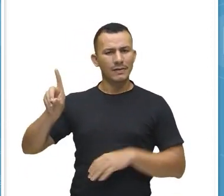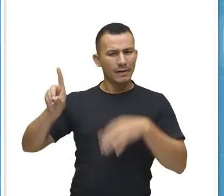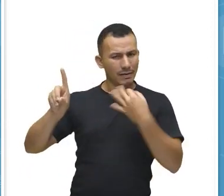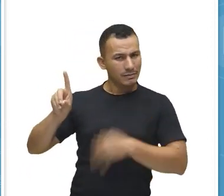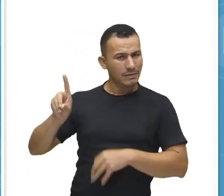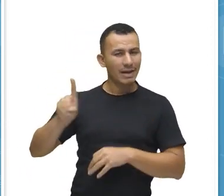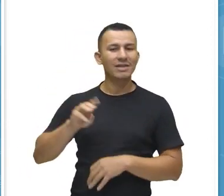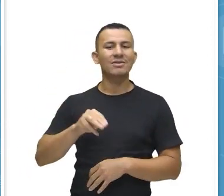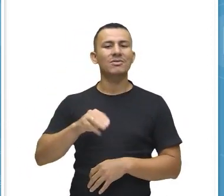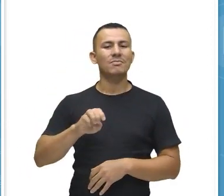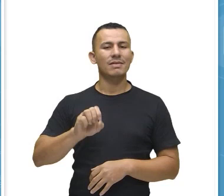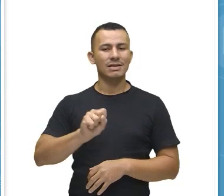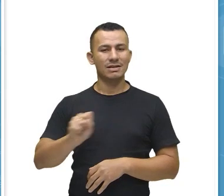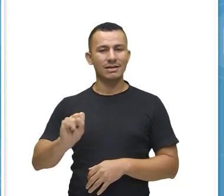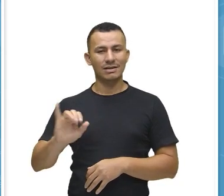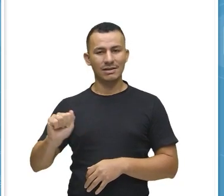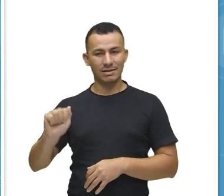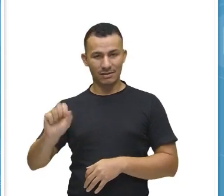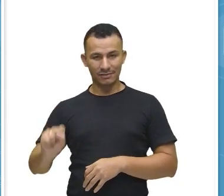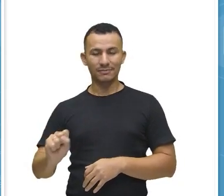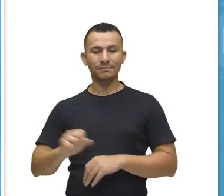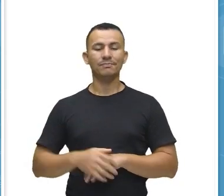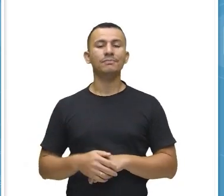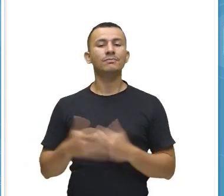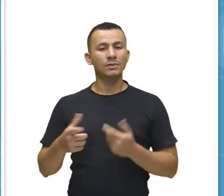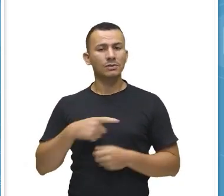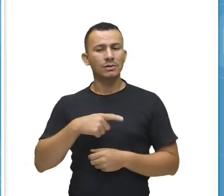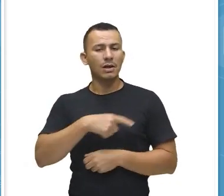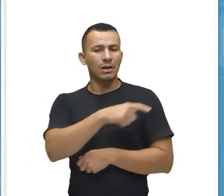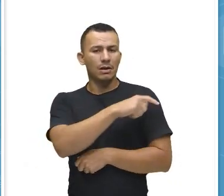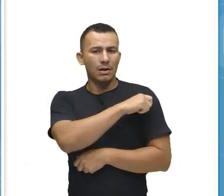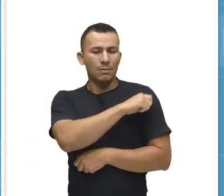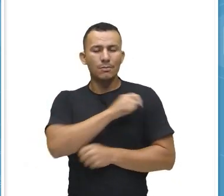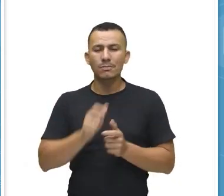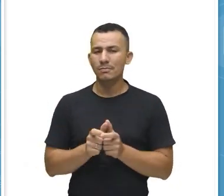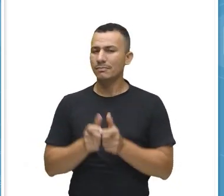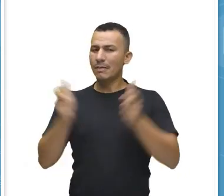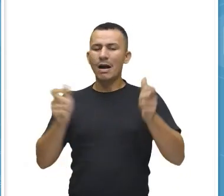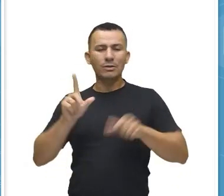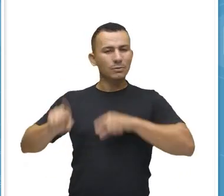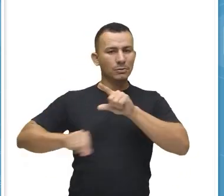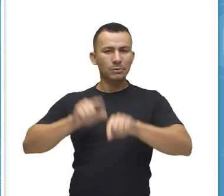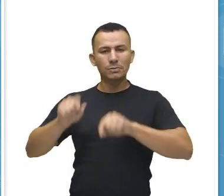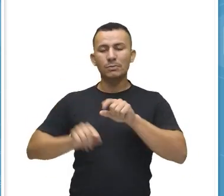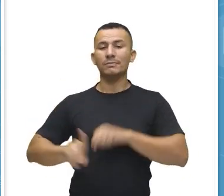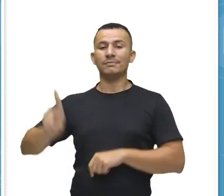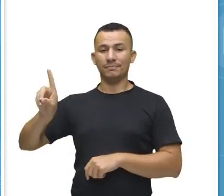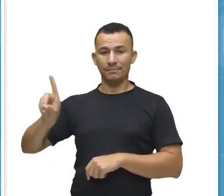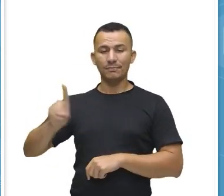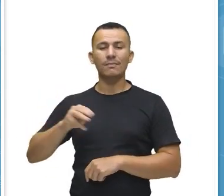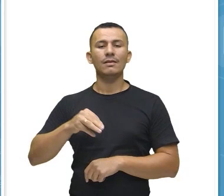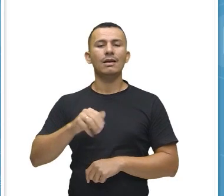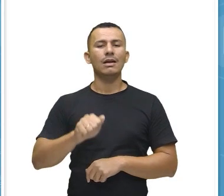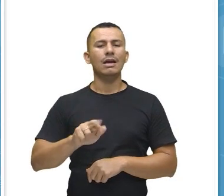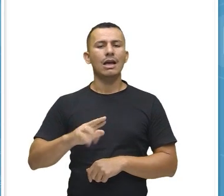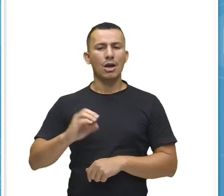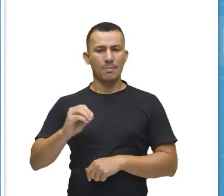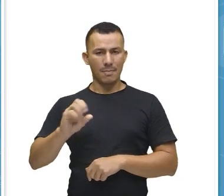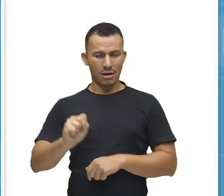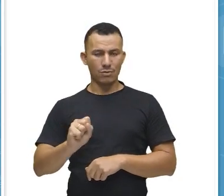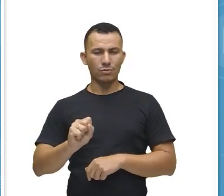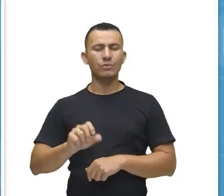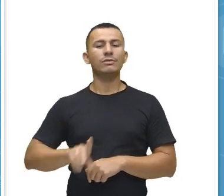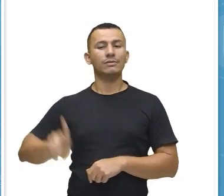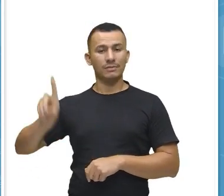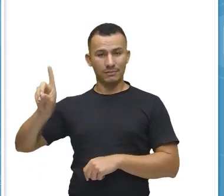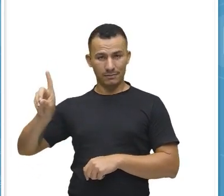certeza, diz o Messias. Então, muita gente aqui, ó, na letra D, o Marcos Vinícius também participando aqui também, letra D, Escola